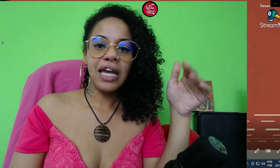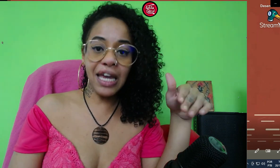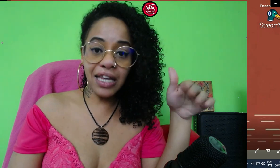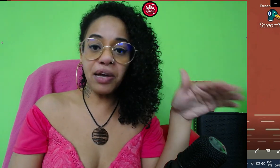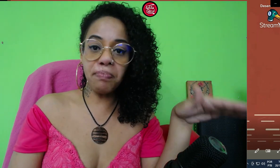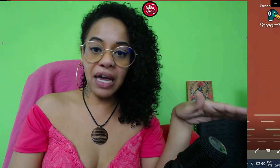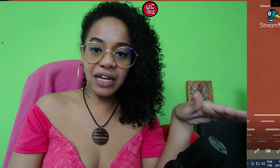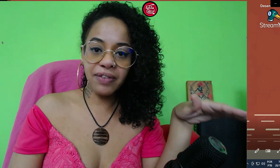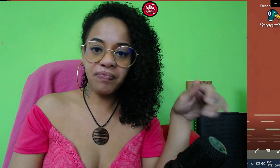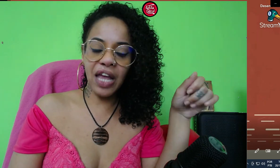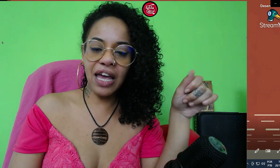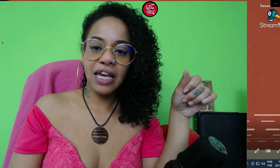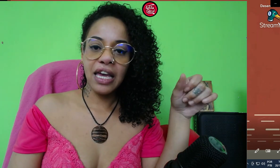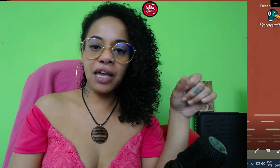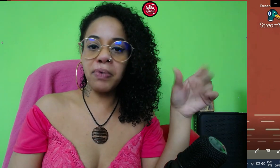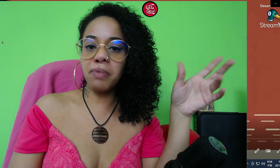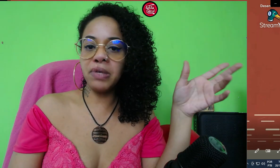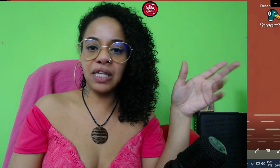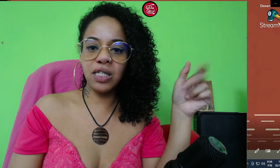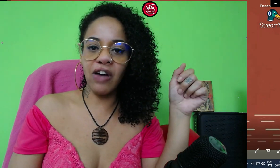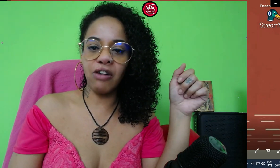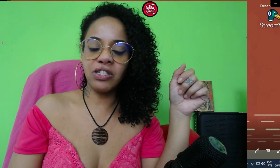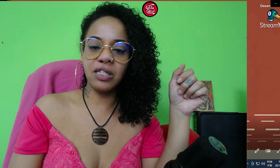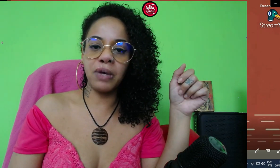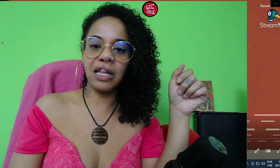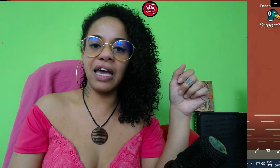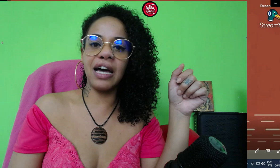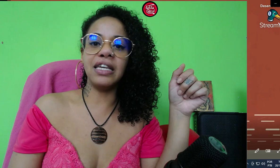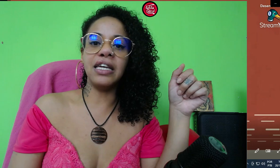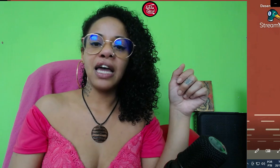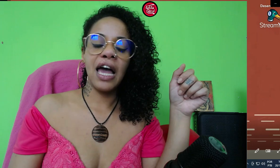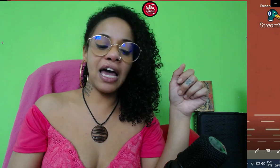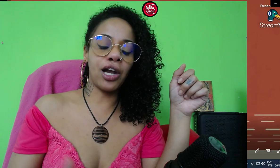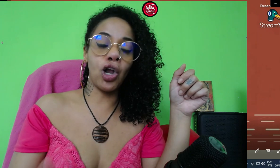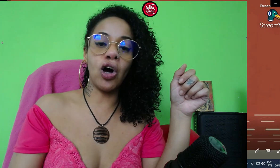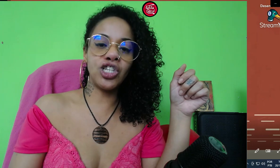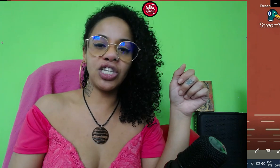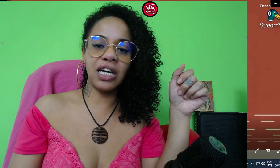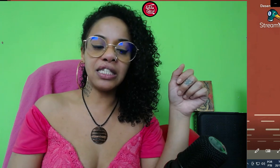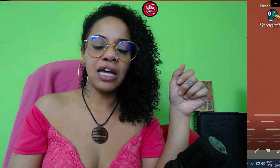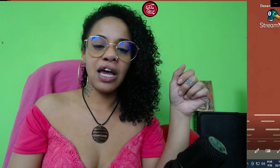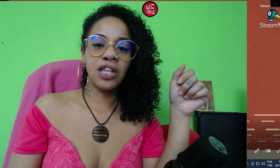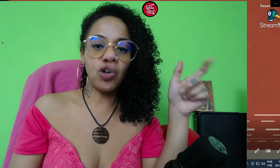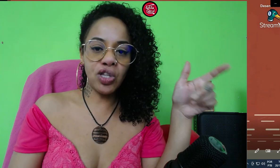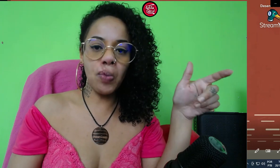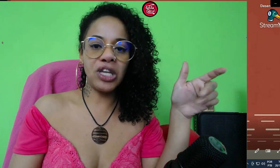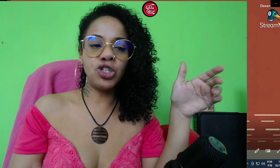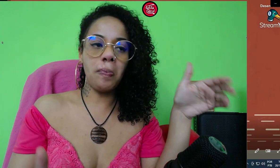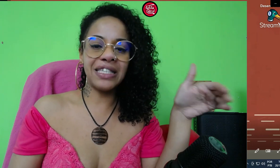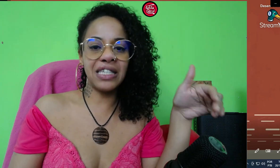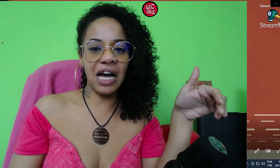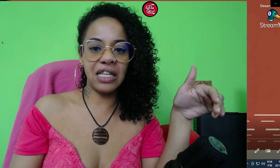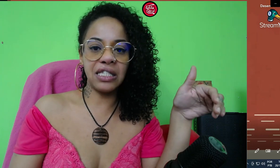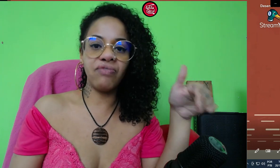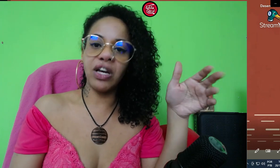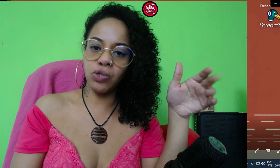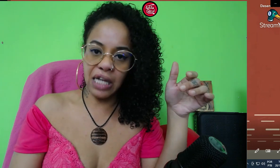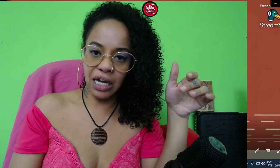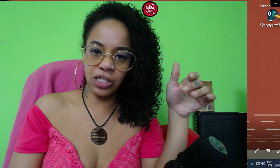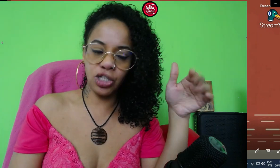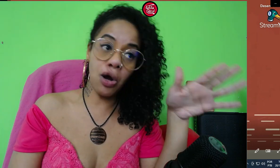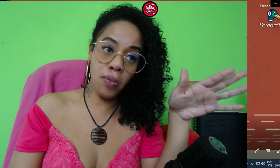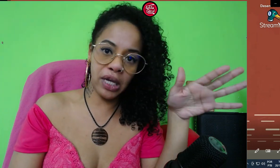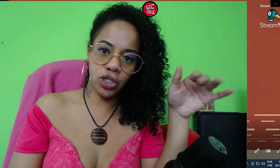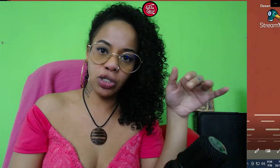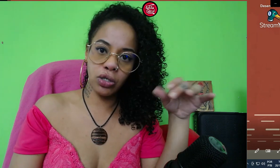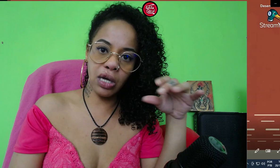e também né em premissas falsas para ter aí é lógicas totalmente baseadas em vários